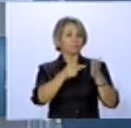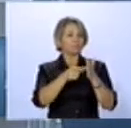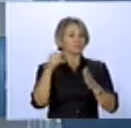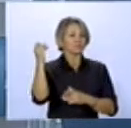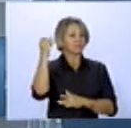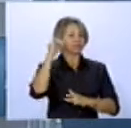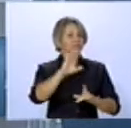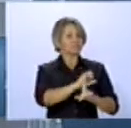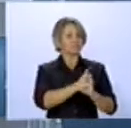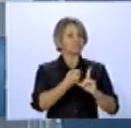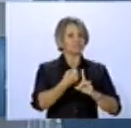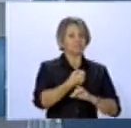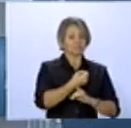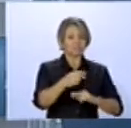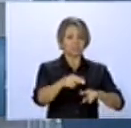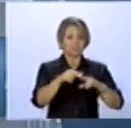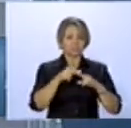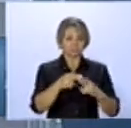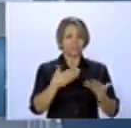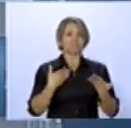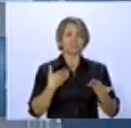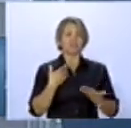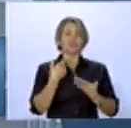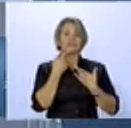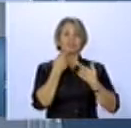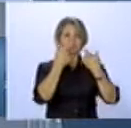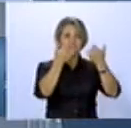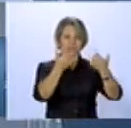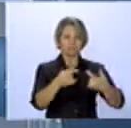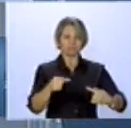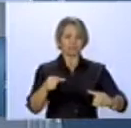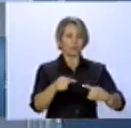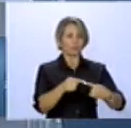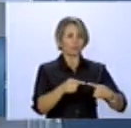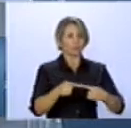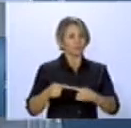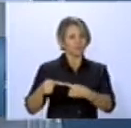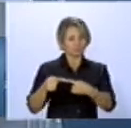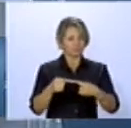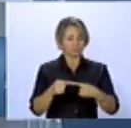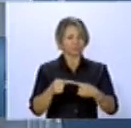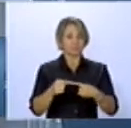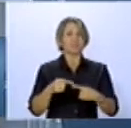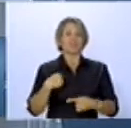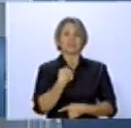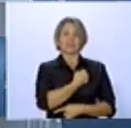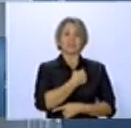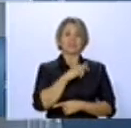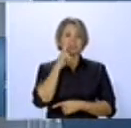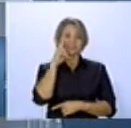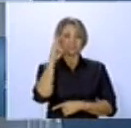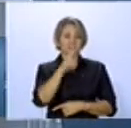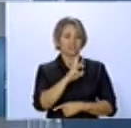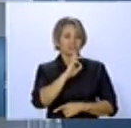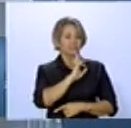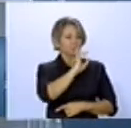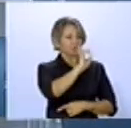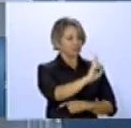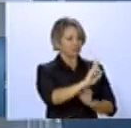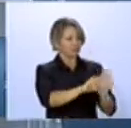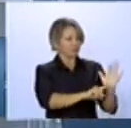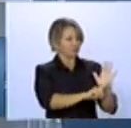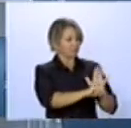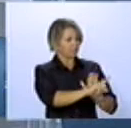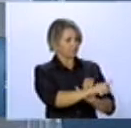sociedade Portanto o meu viesse Era este sendo assim na nossa visão e respondendo a pergunta que fizemos antes